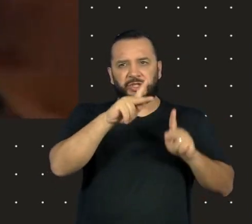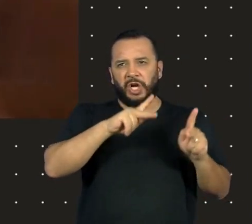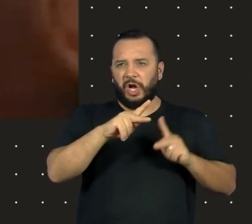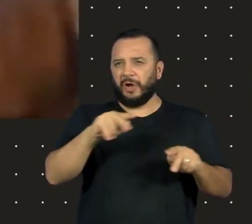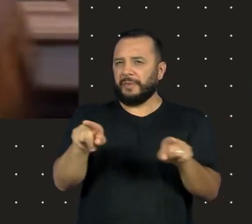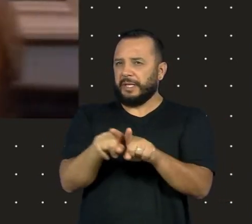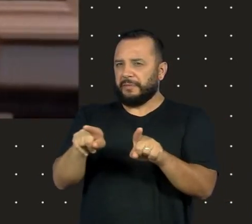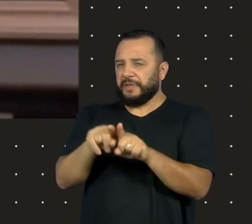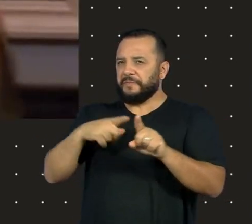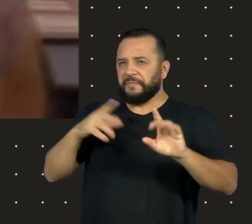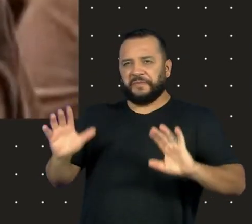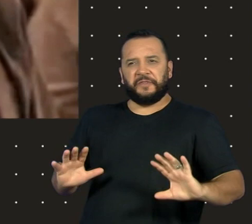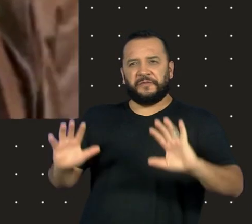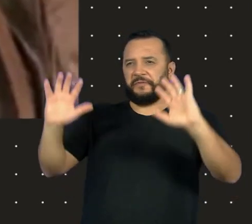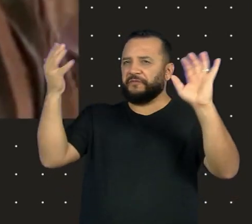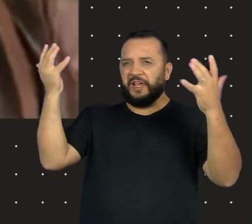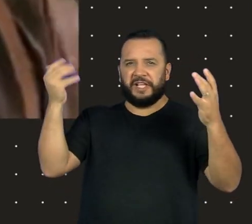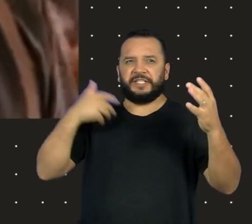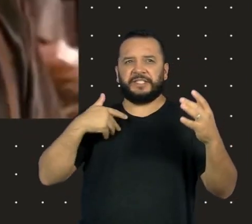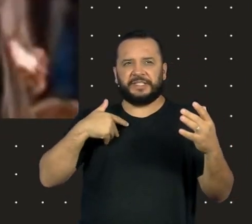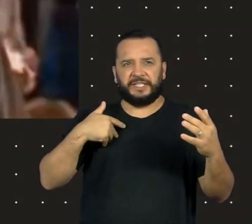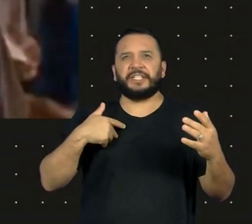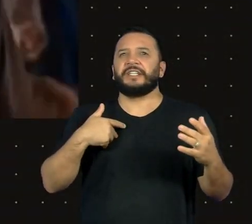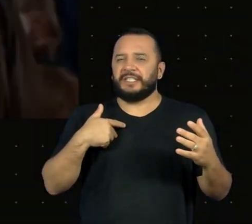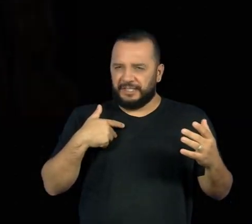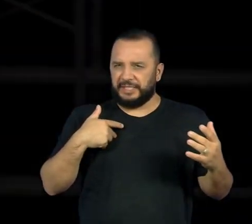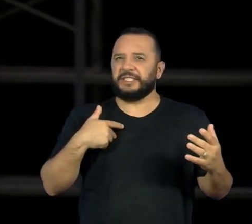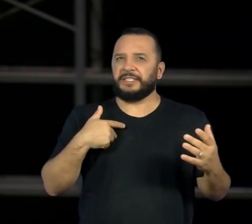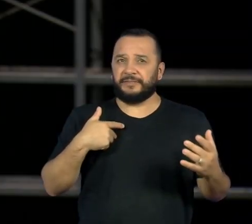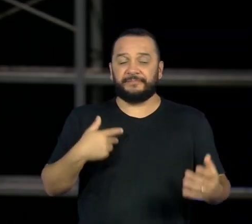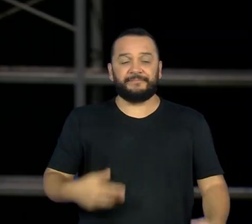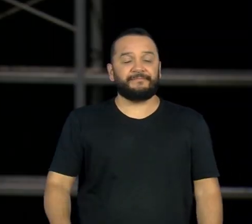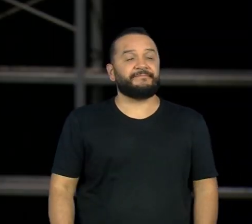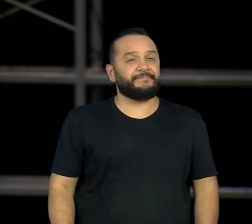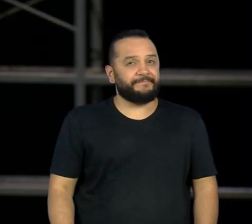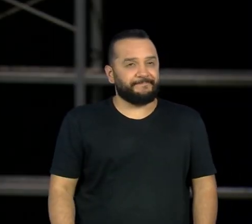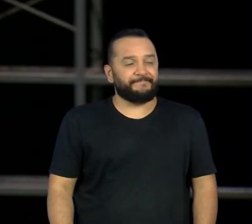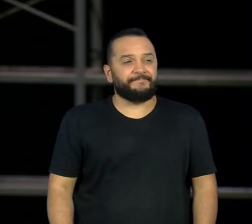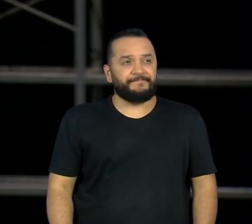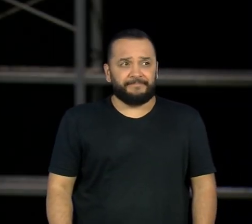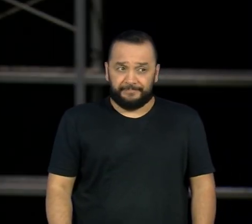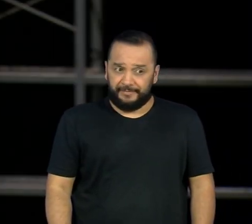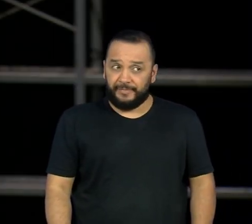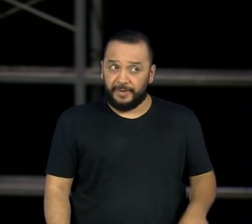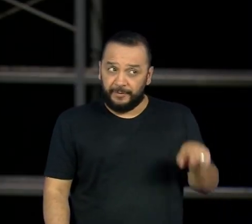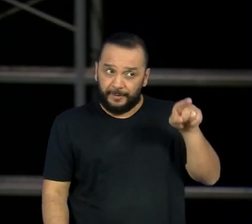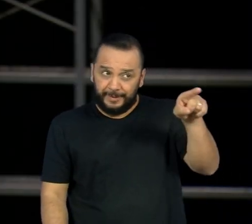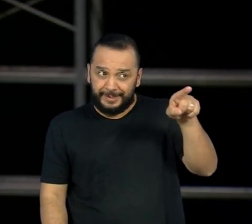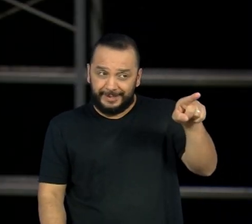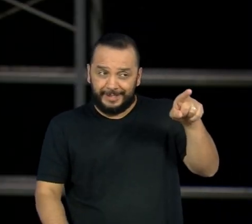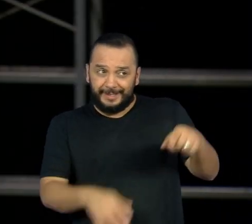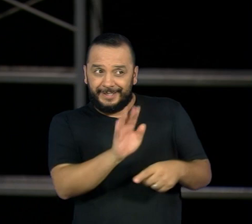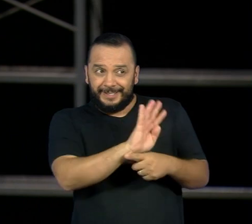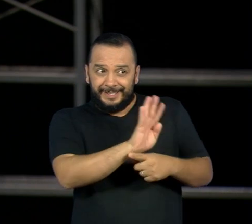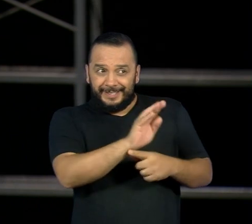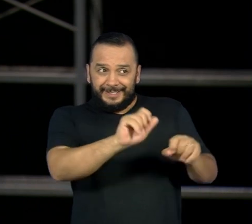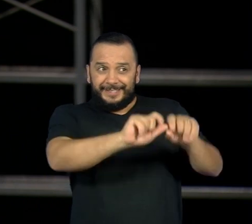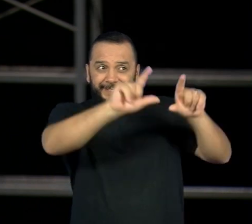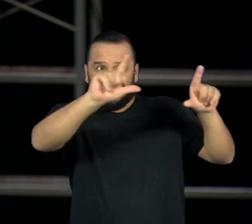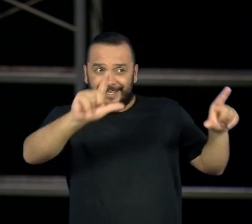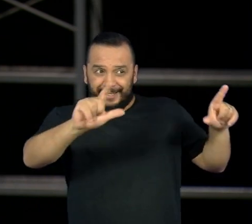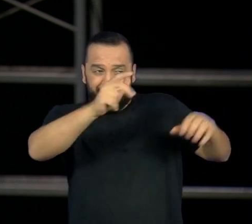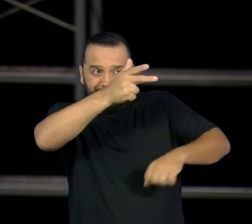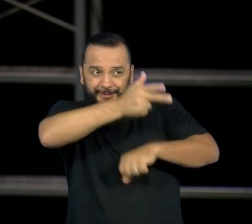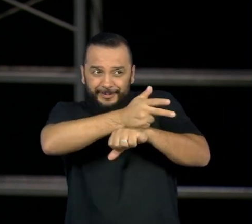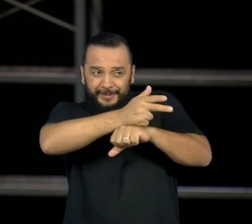aquilo é pra você? É ruim, hein? Por que não? Você fala que você treme toda vez que você entra num set de filmagem,